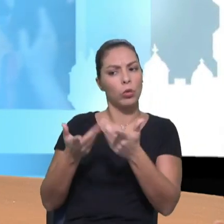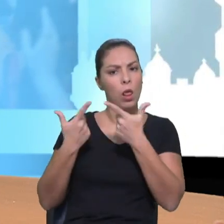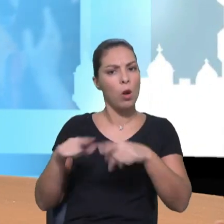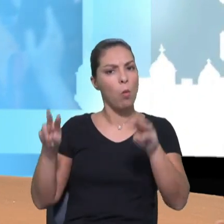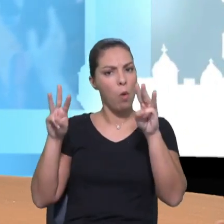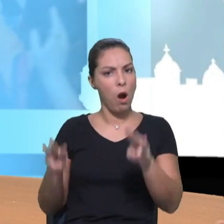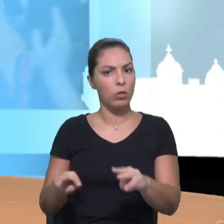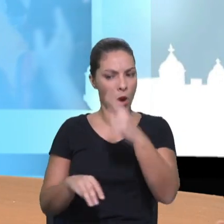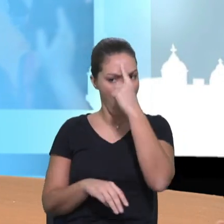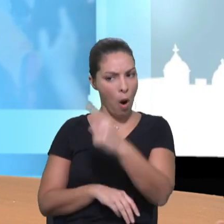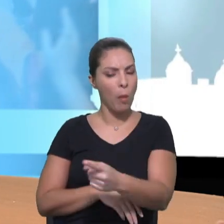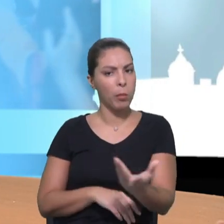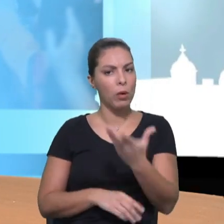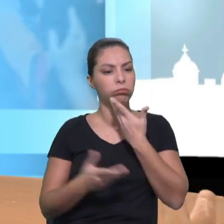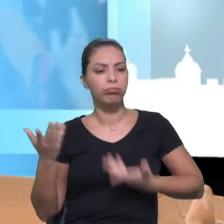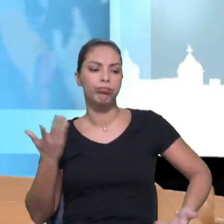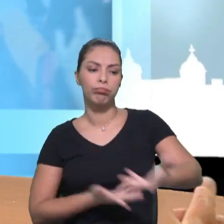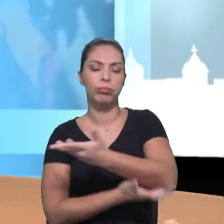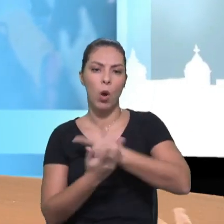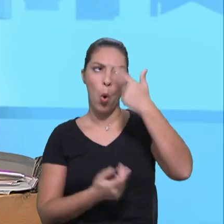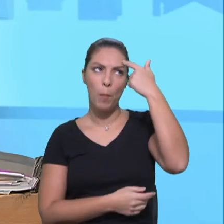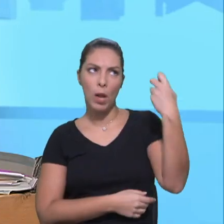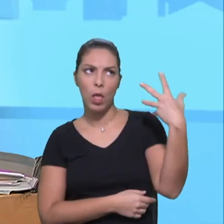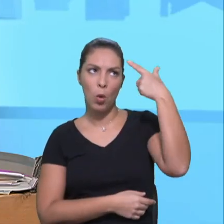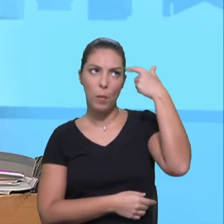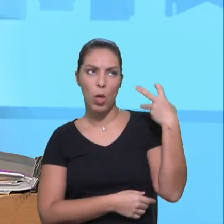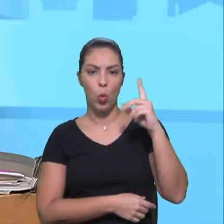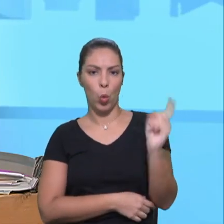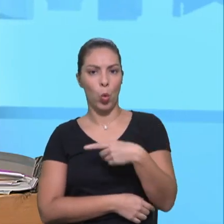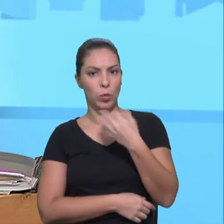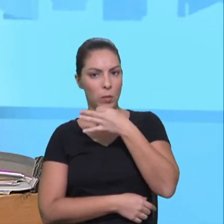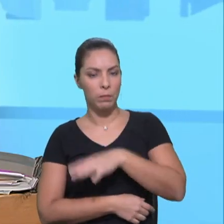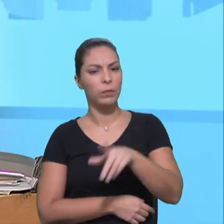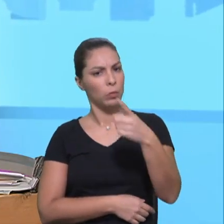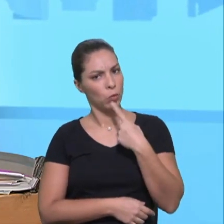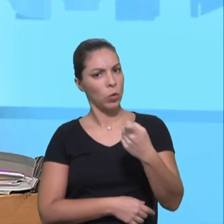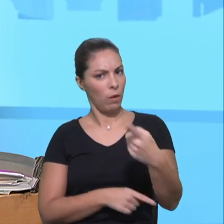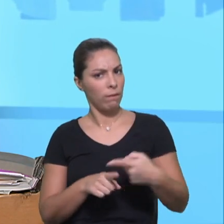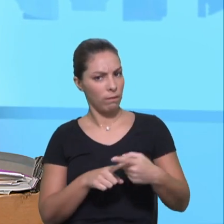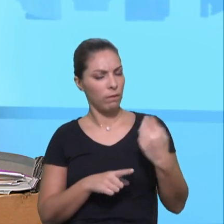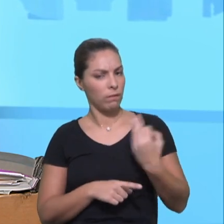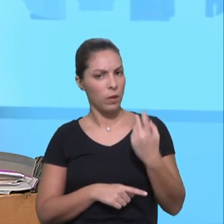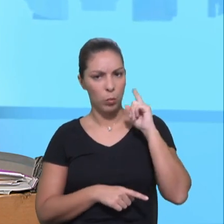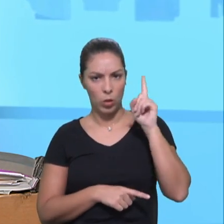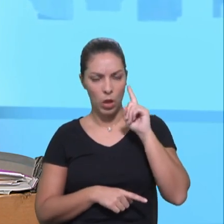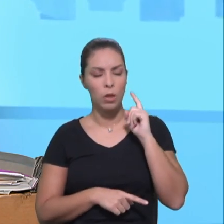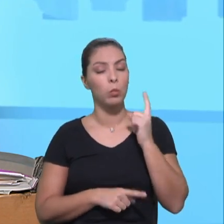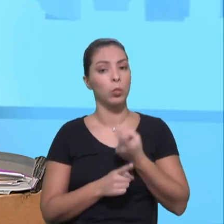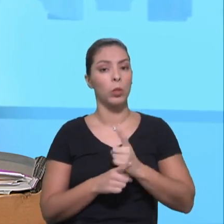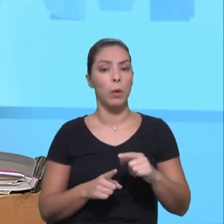possa ser mais partilhada por todos? Isso é uma pergunta importantíssima, porque muitas vezes nós entendemos